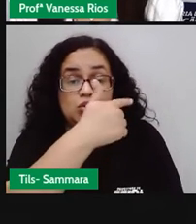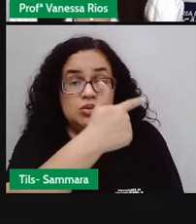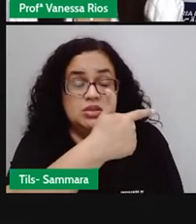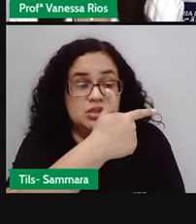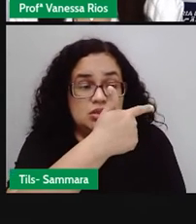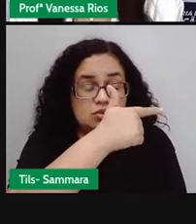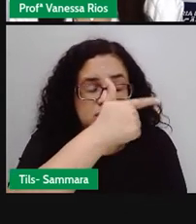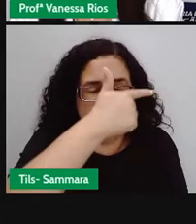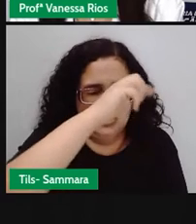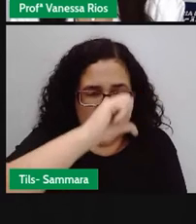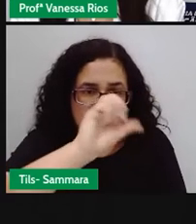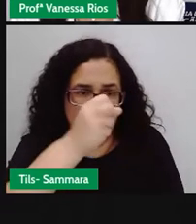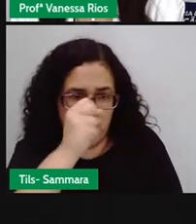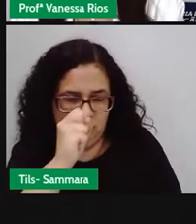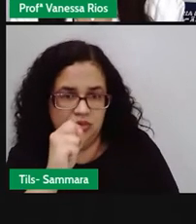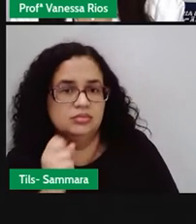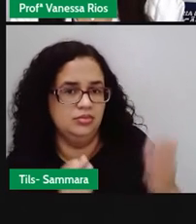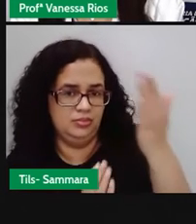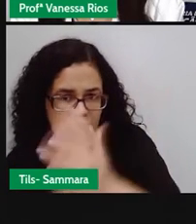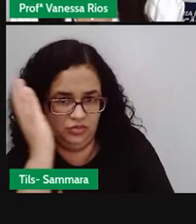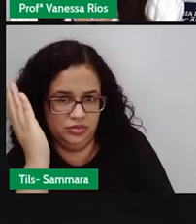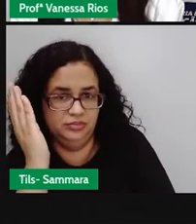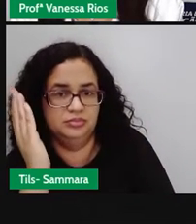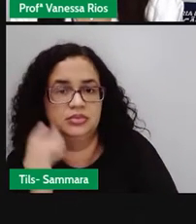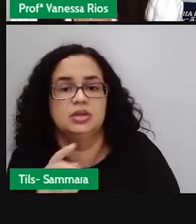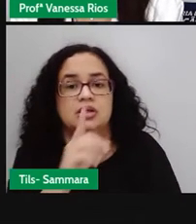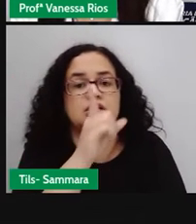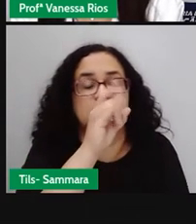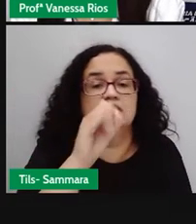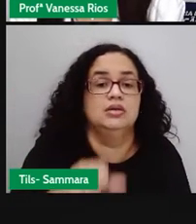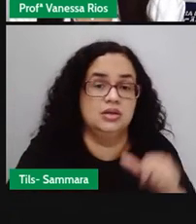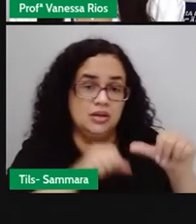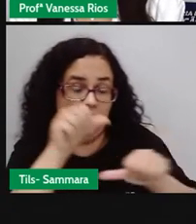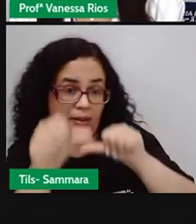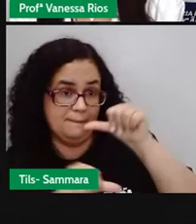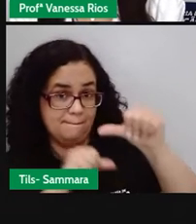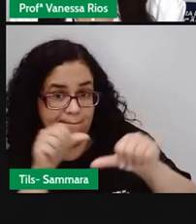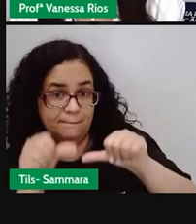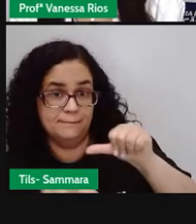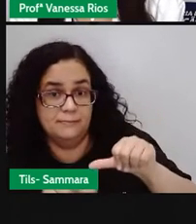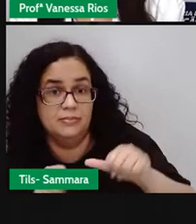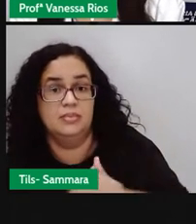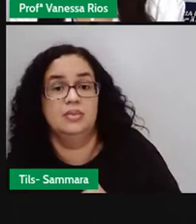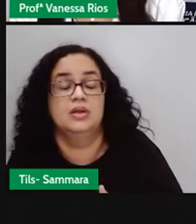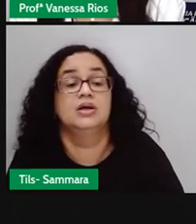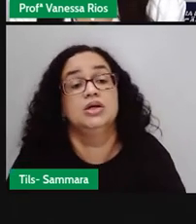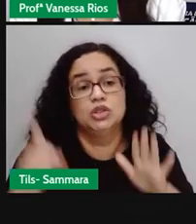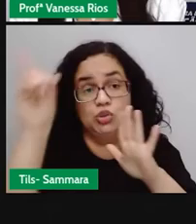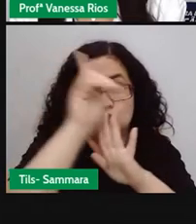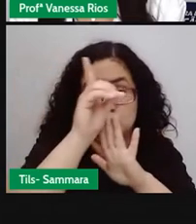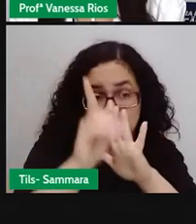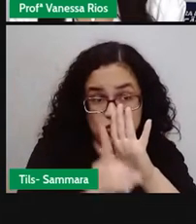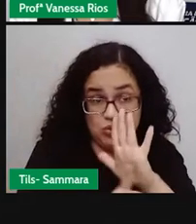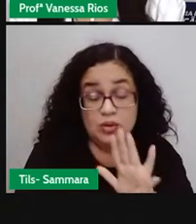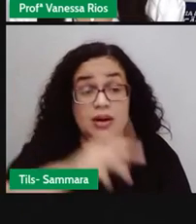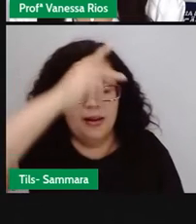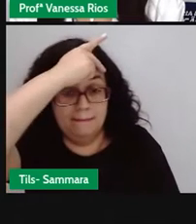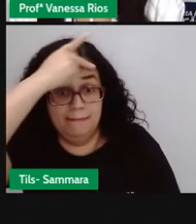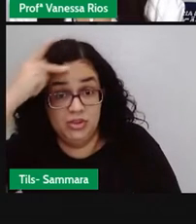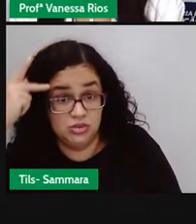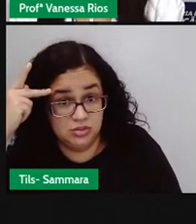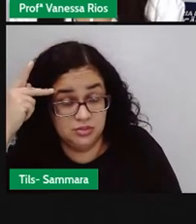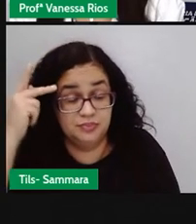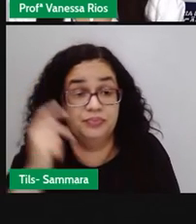298 deputados foram a favor, né, das diretas já, da mudança, para trazer esse direito às